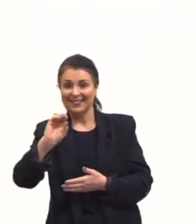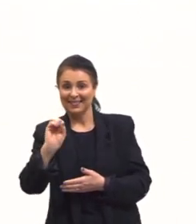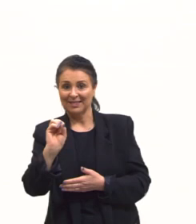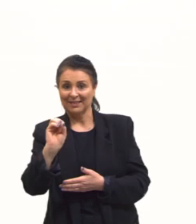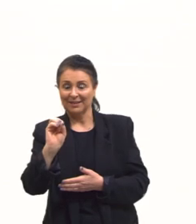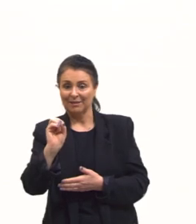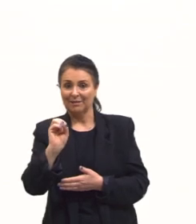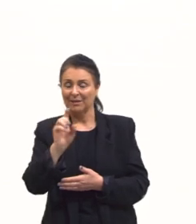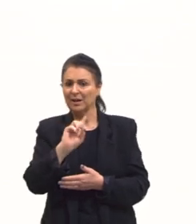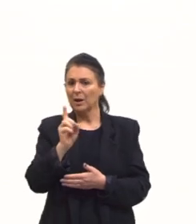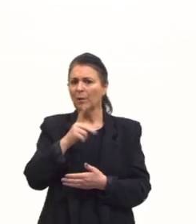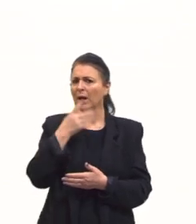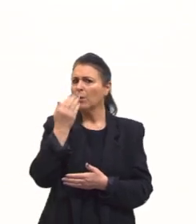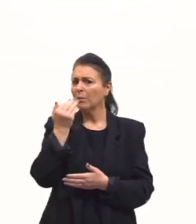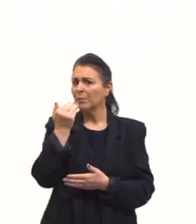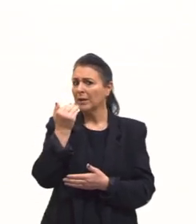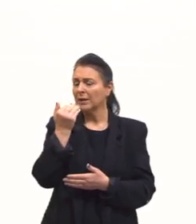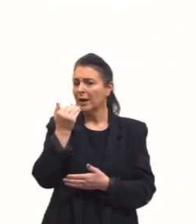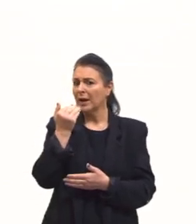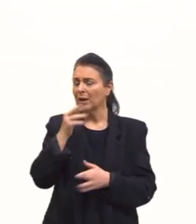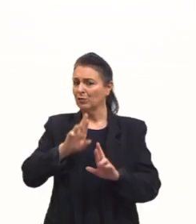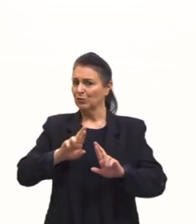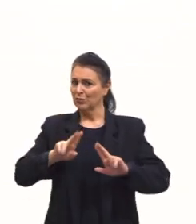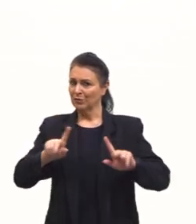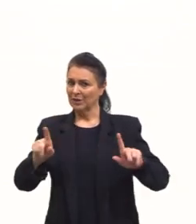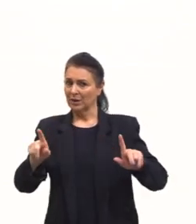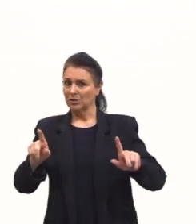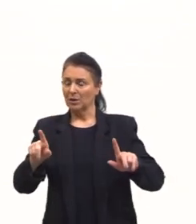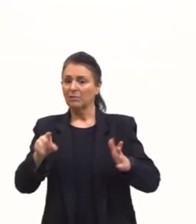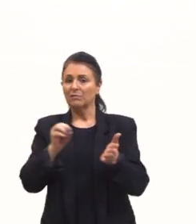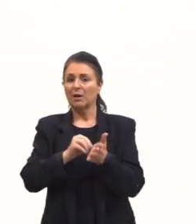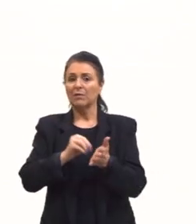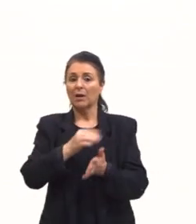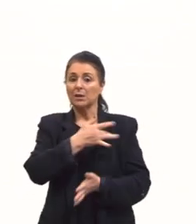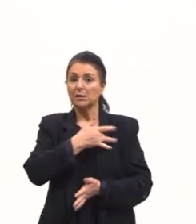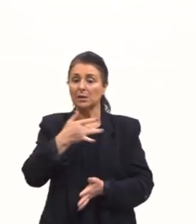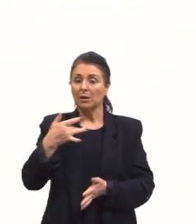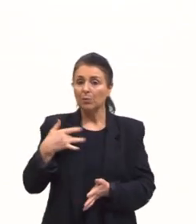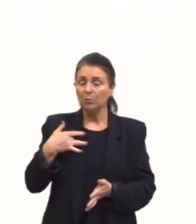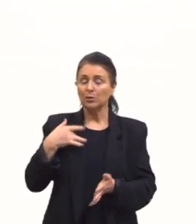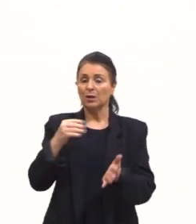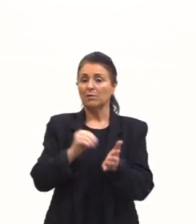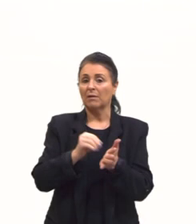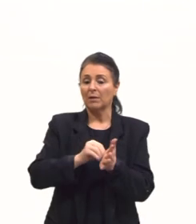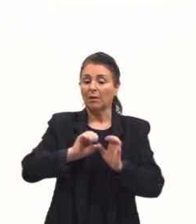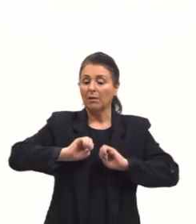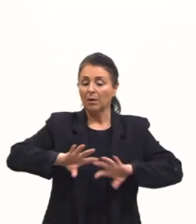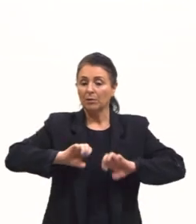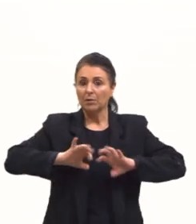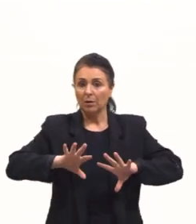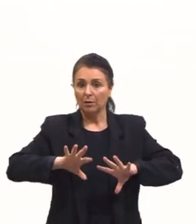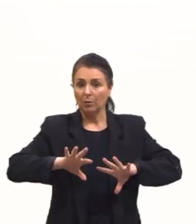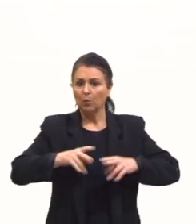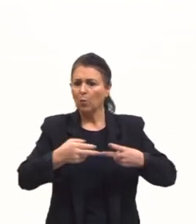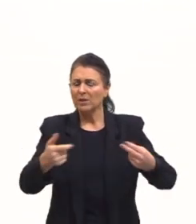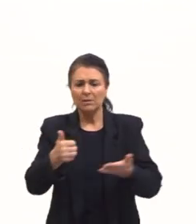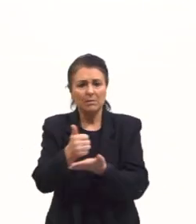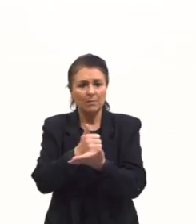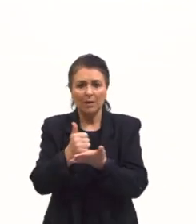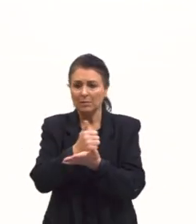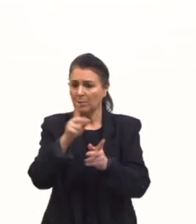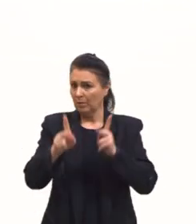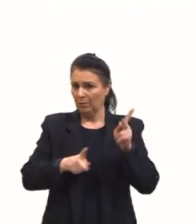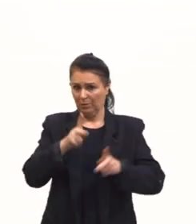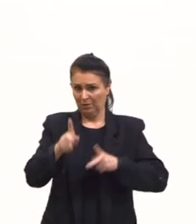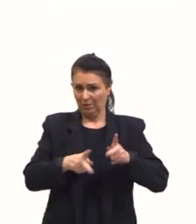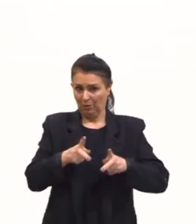da comida eu vou falar que não vai ter por exemplo saúde e educação não vai ter aqueles bens básicos para a população certo não